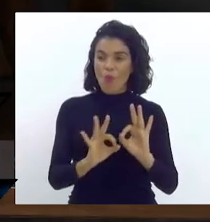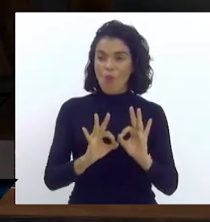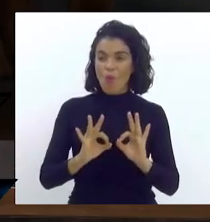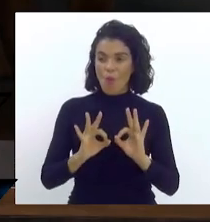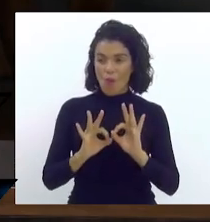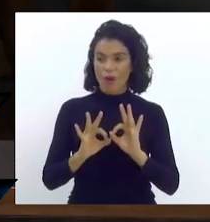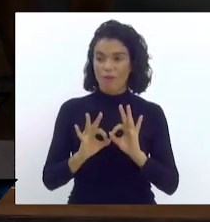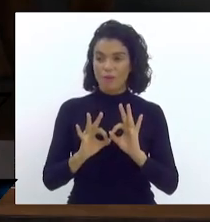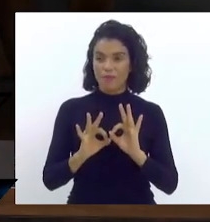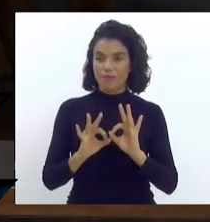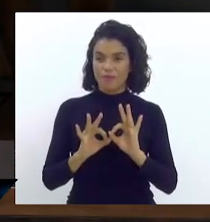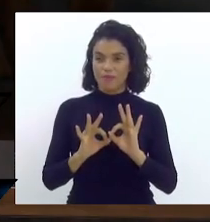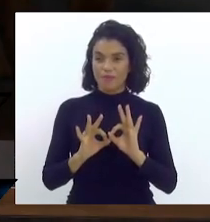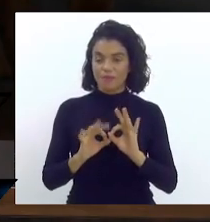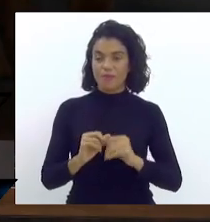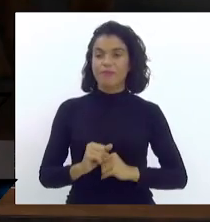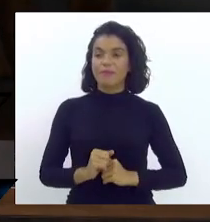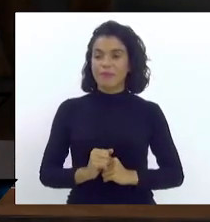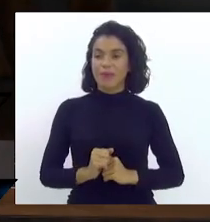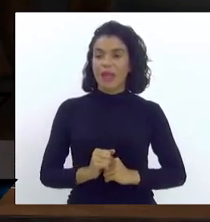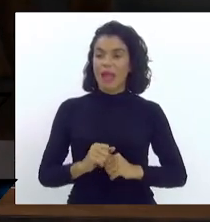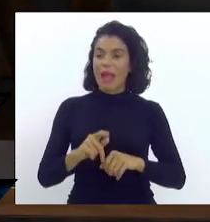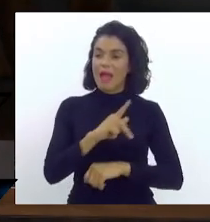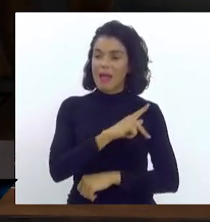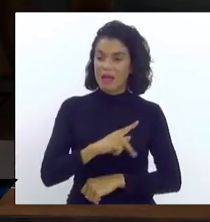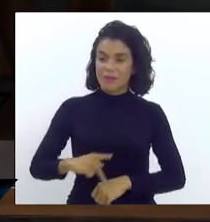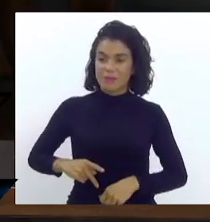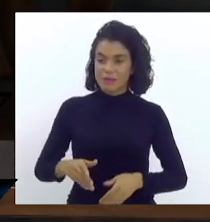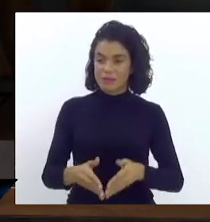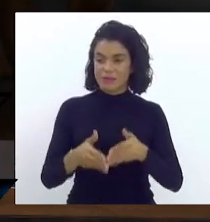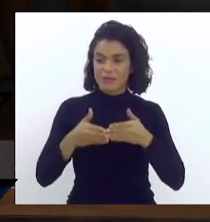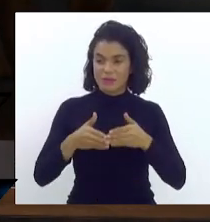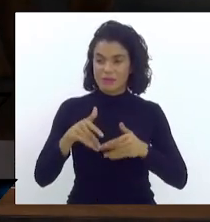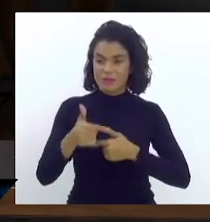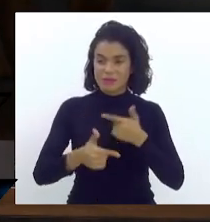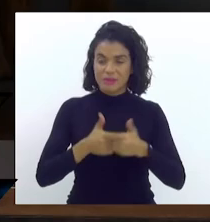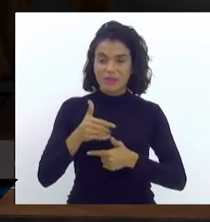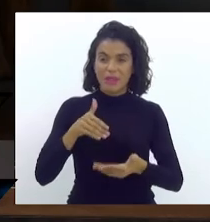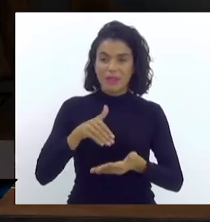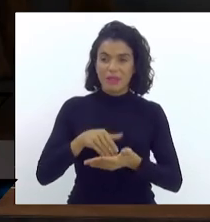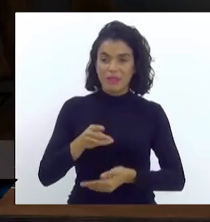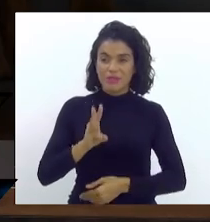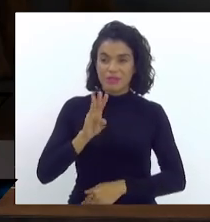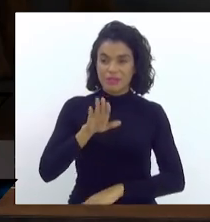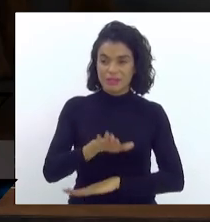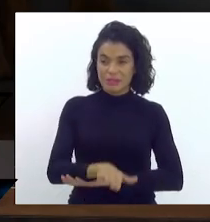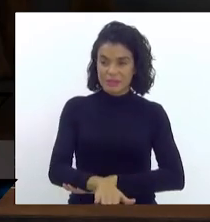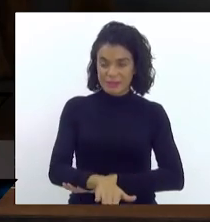inscritos, a presidência suspende os trabalhos até as 15 horas,